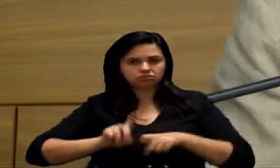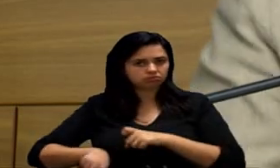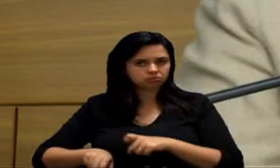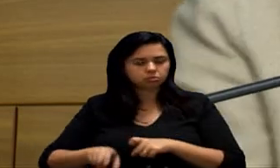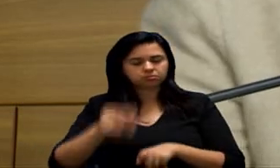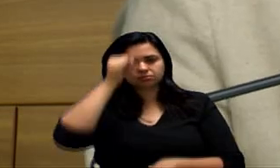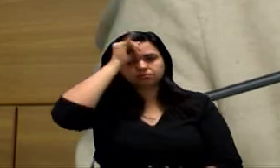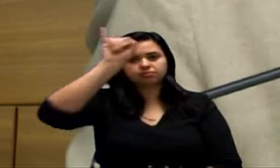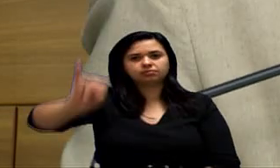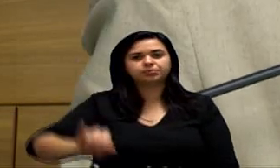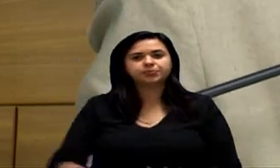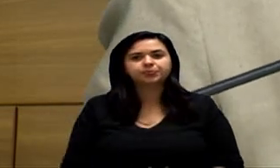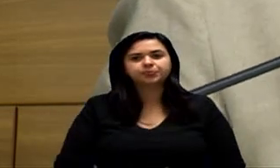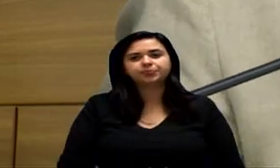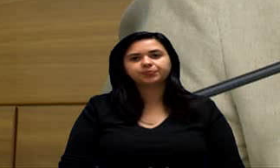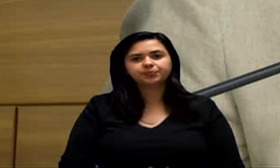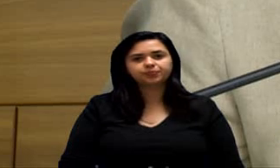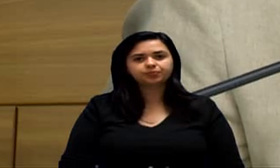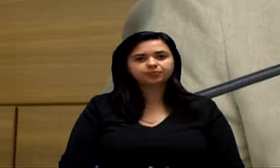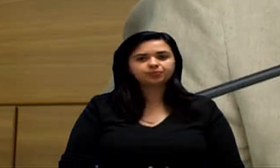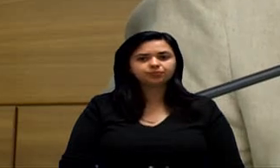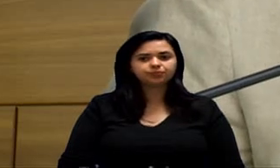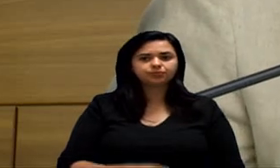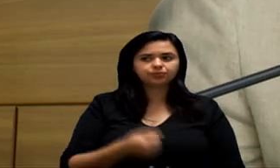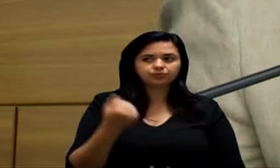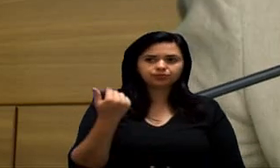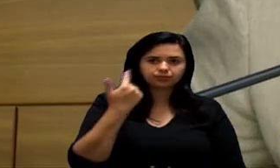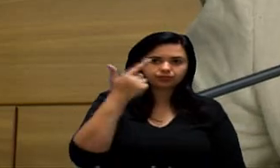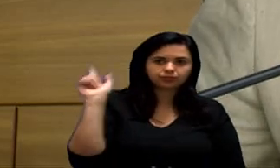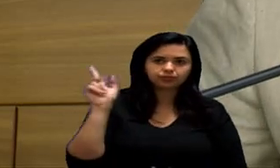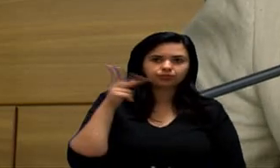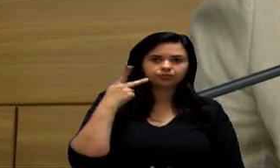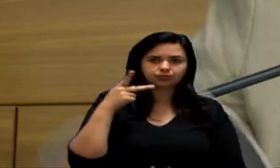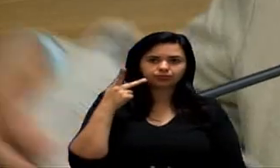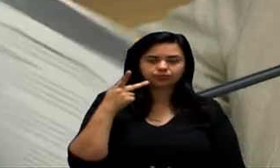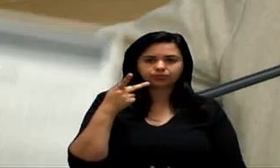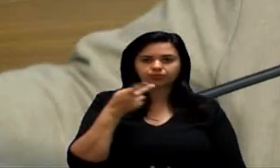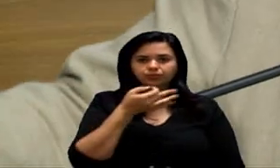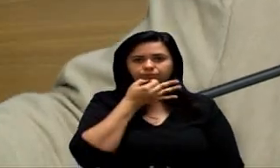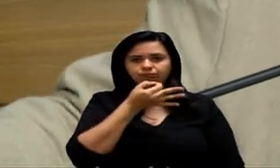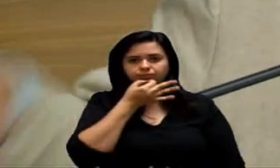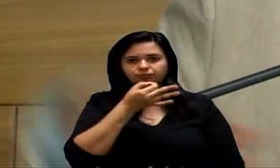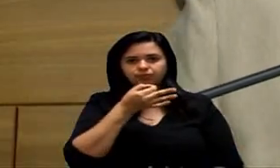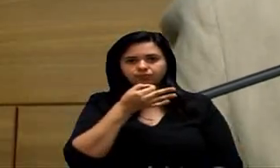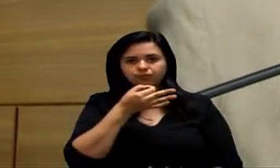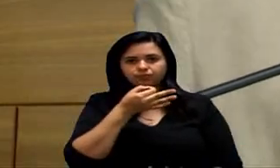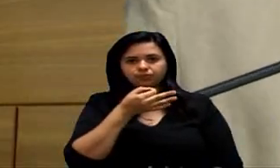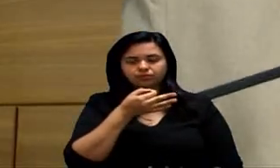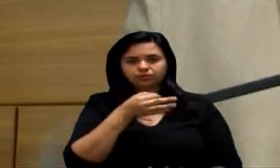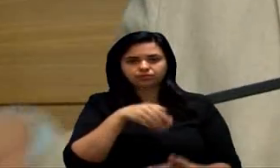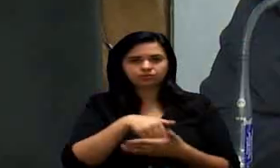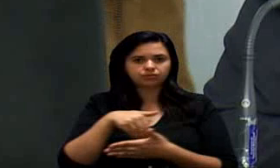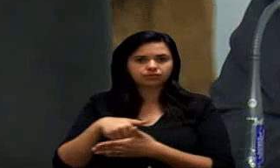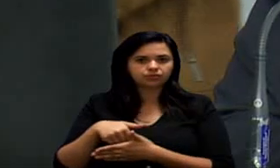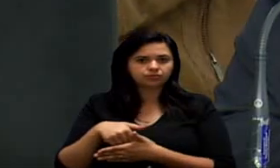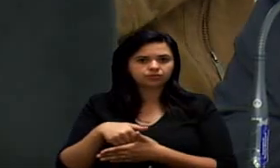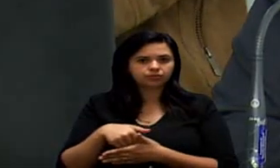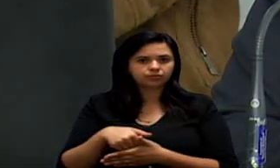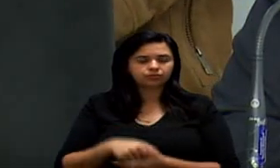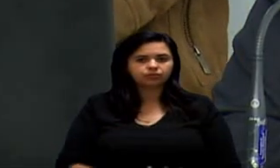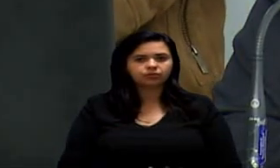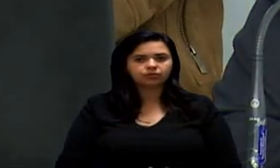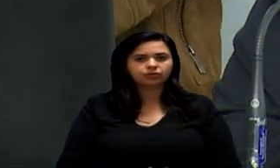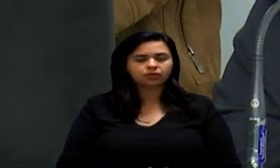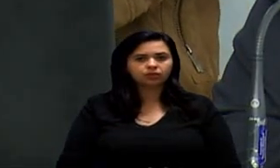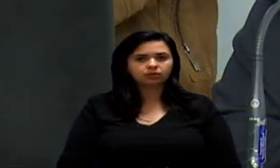sexual. Mais algum vereador com algum requerimento verbal? Não temos requerimento verbal, nós vamos